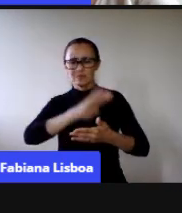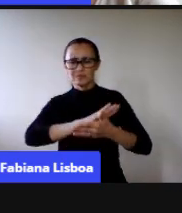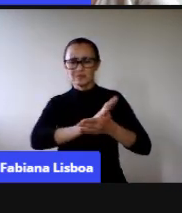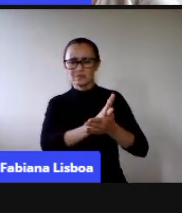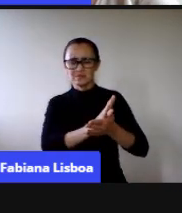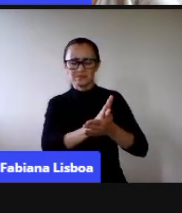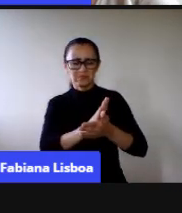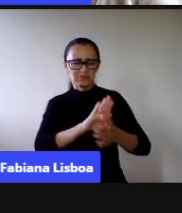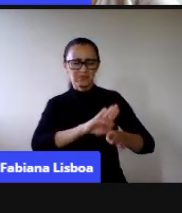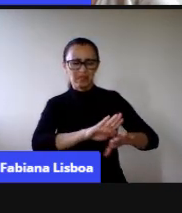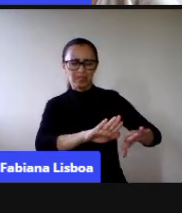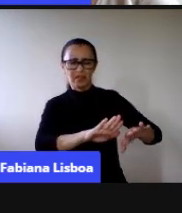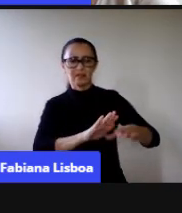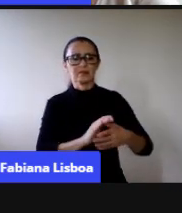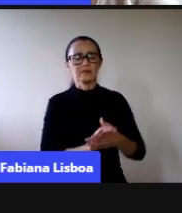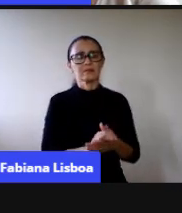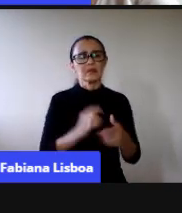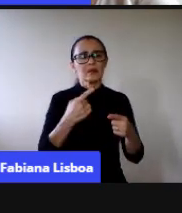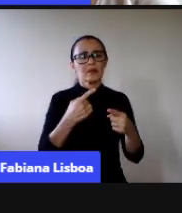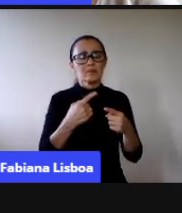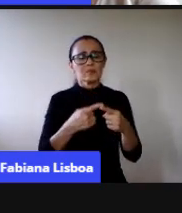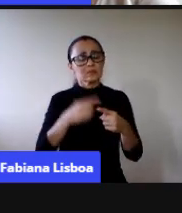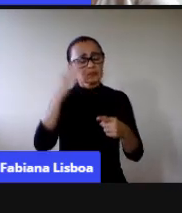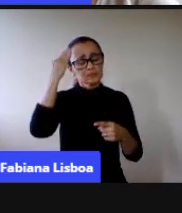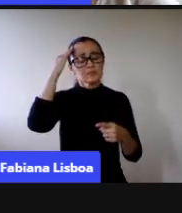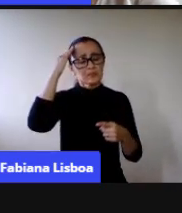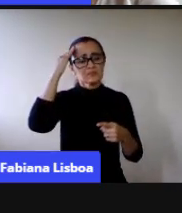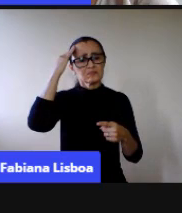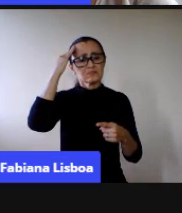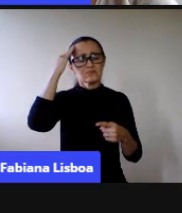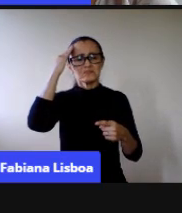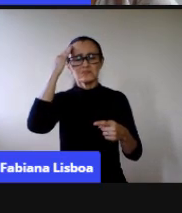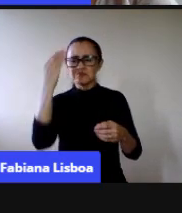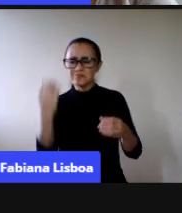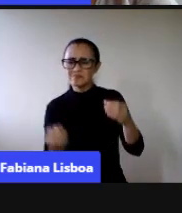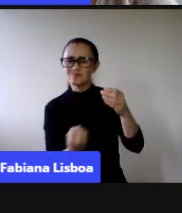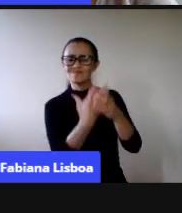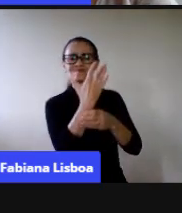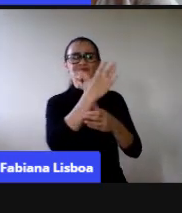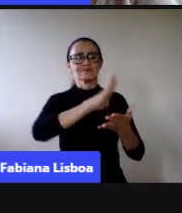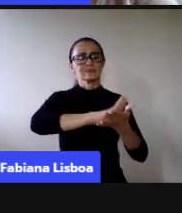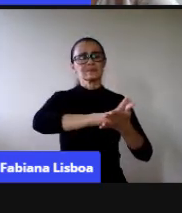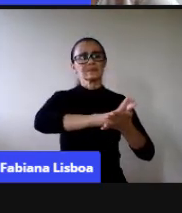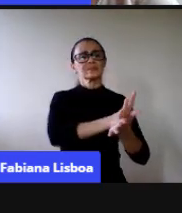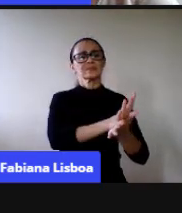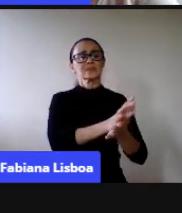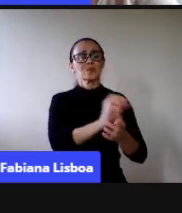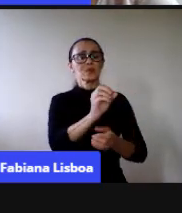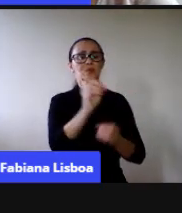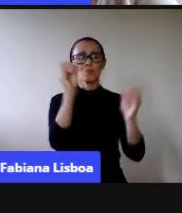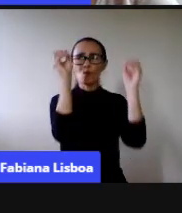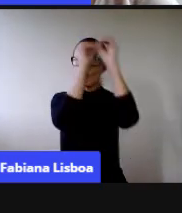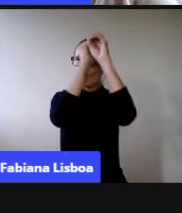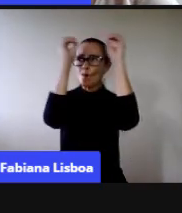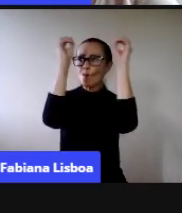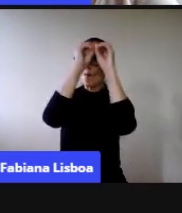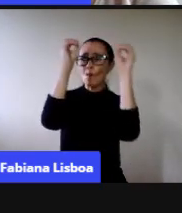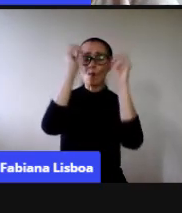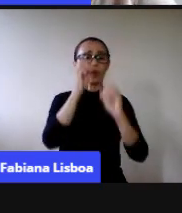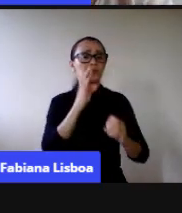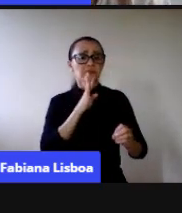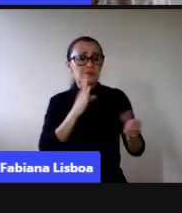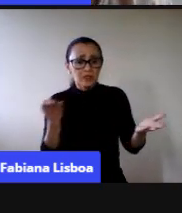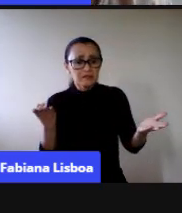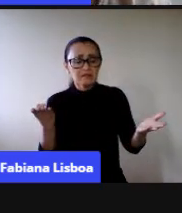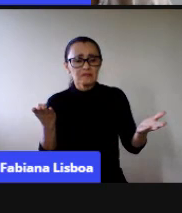discriminação, porque estou convencida de que a origem principal da discriminação e do preconceito é a ignorância, o desconhecimento. Não se